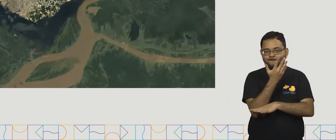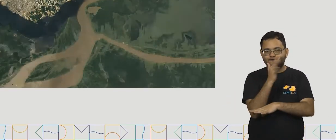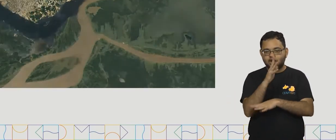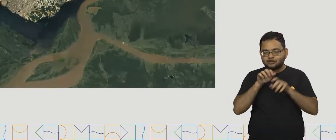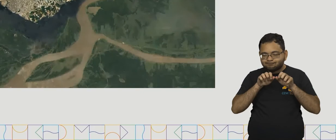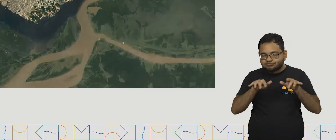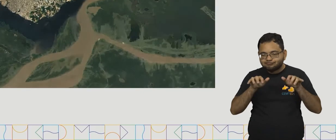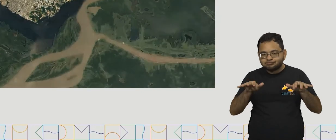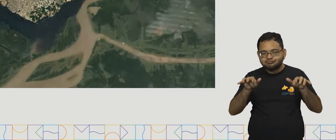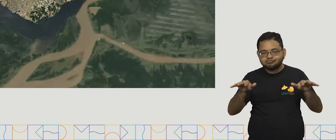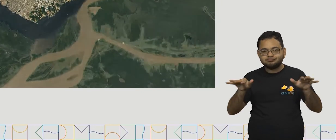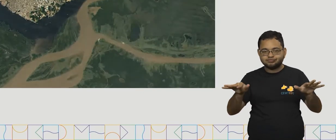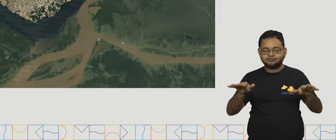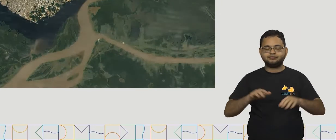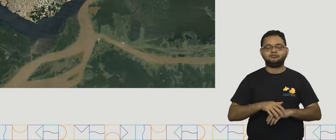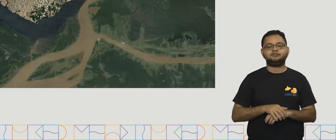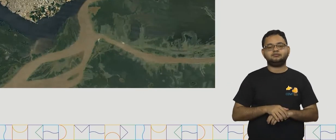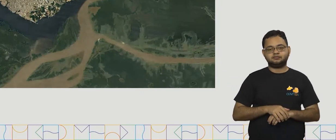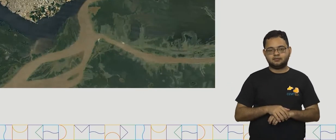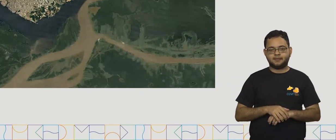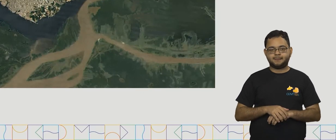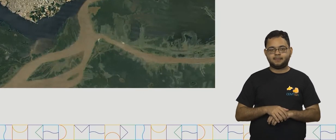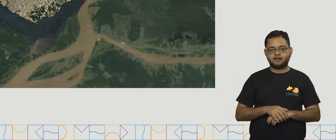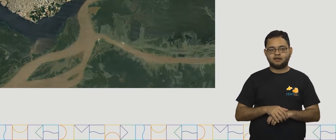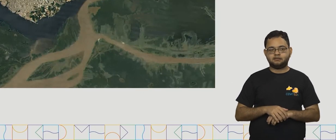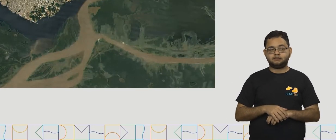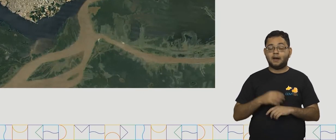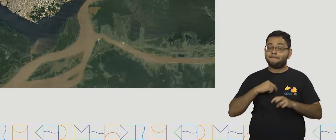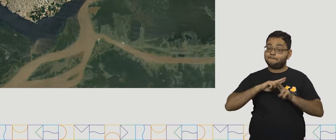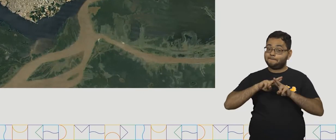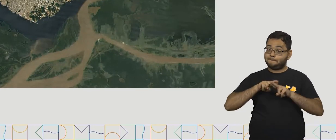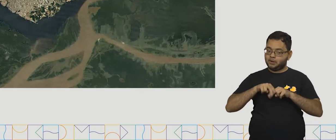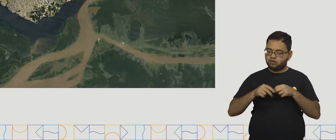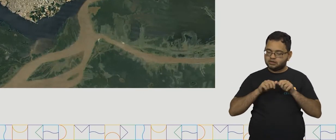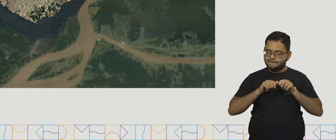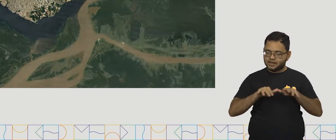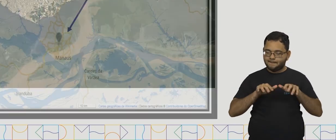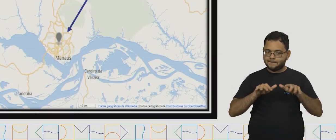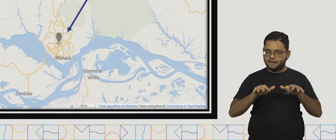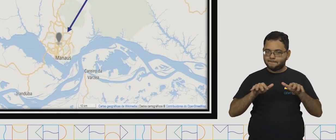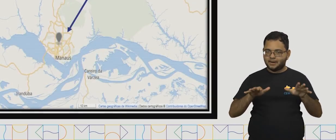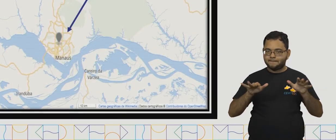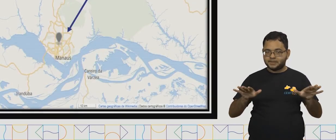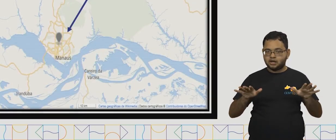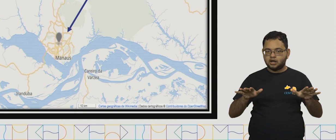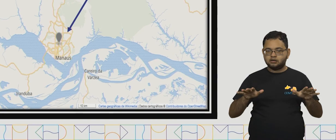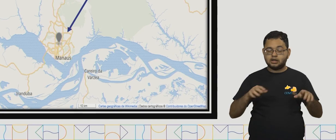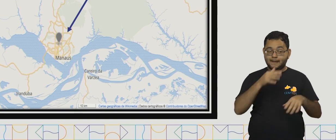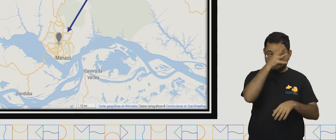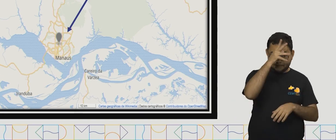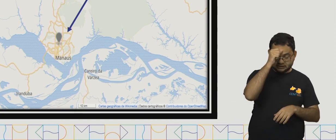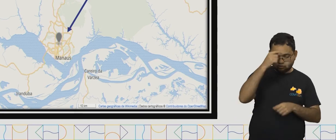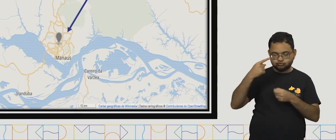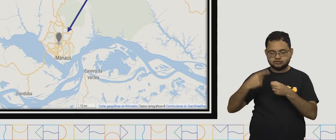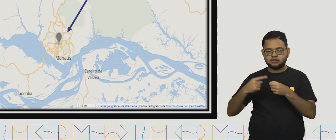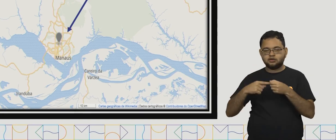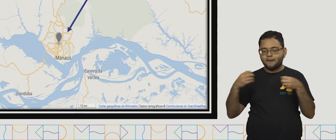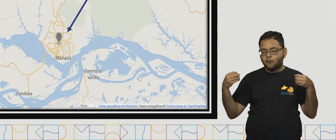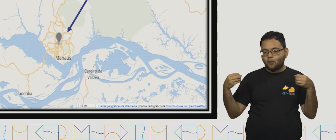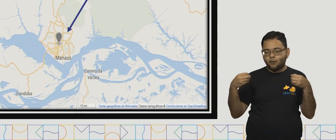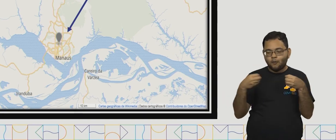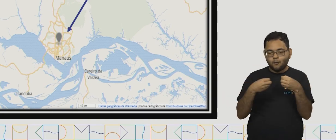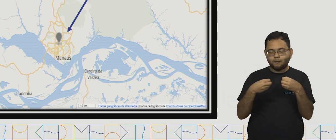amazônica. Também vimos que, devido a essa expansão, Manaus tem diminuído sua distância entre alguns